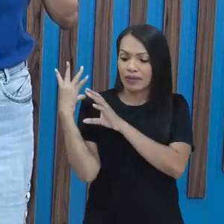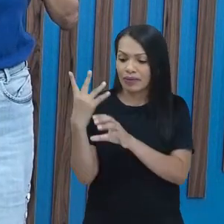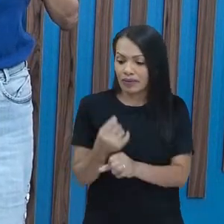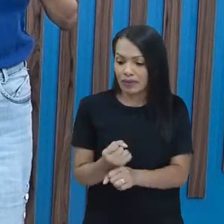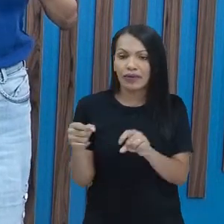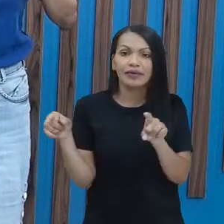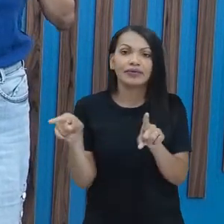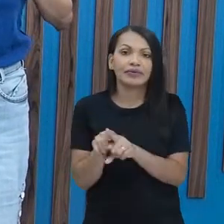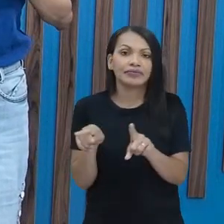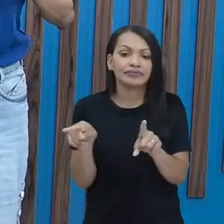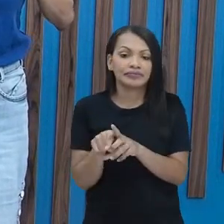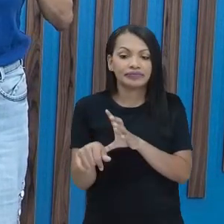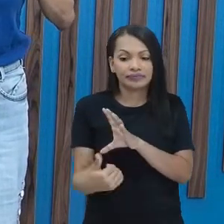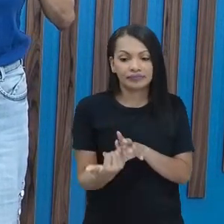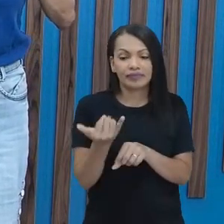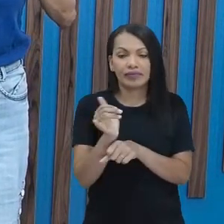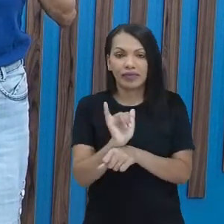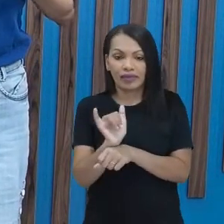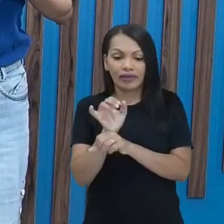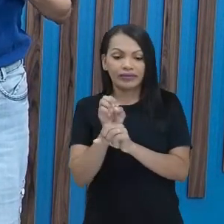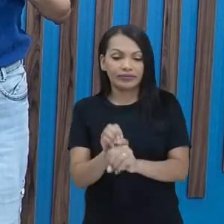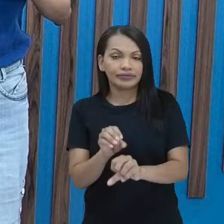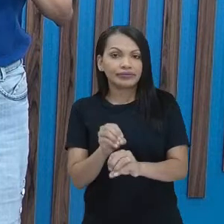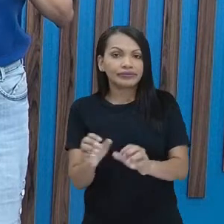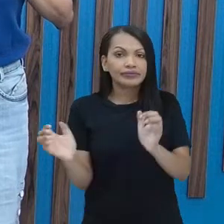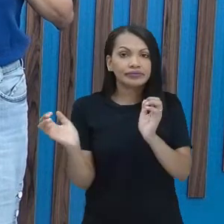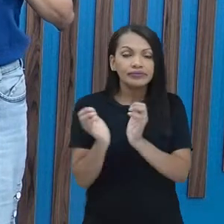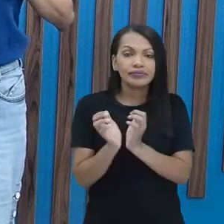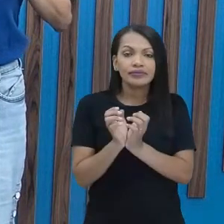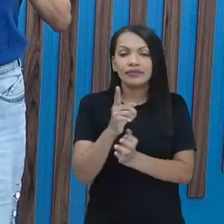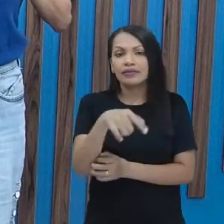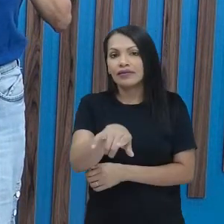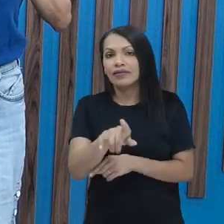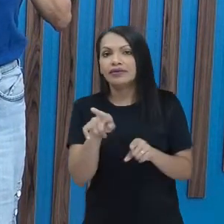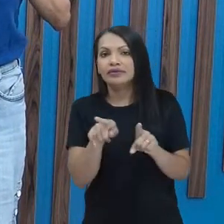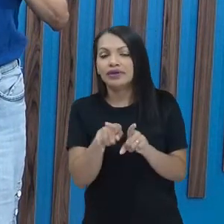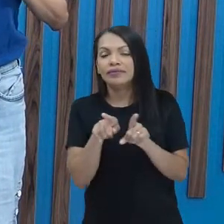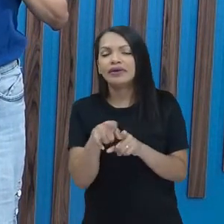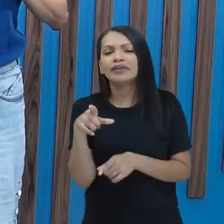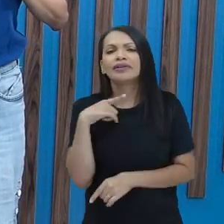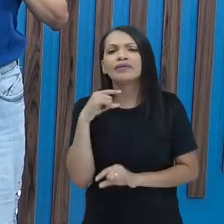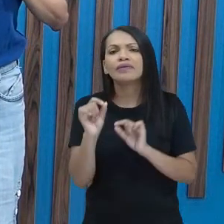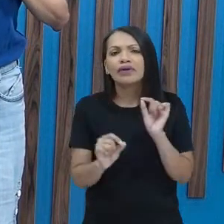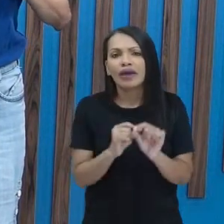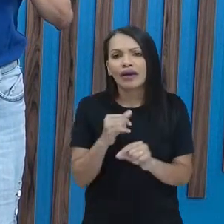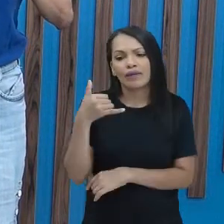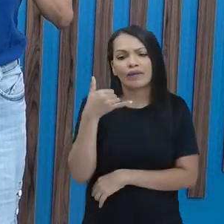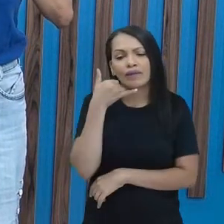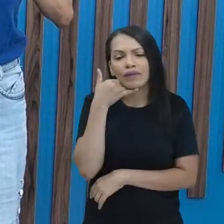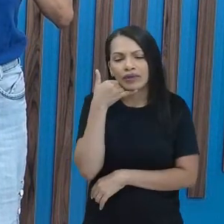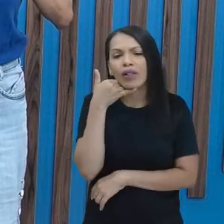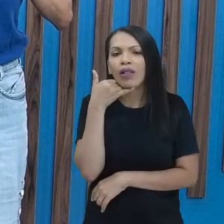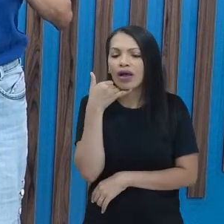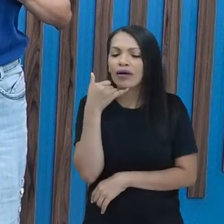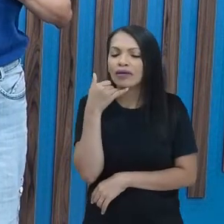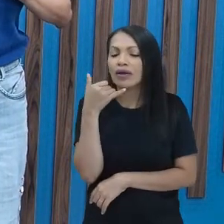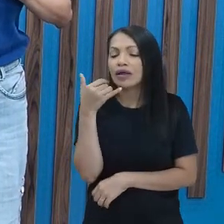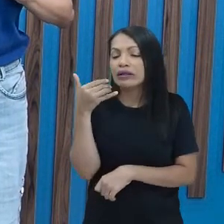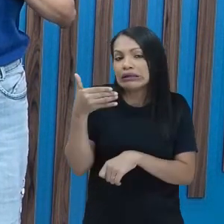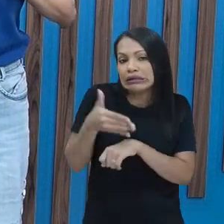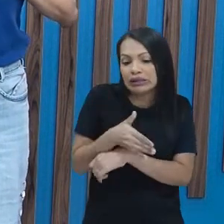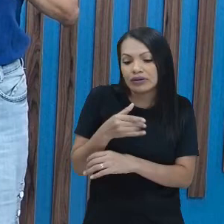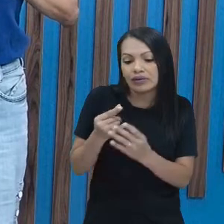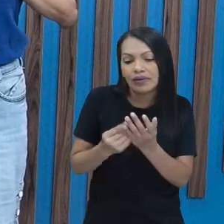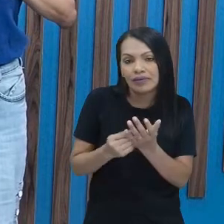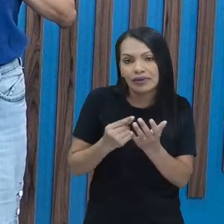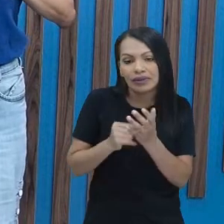no YouTube, no canal Educa Recife. E você também tem o aplicativo, não é, que você pode prestar bem